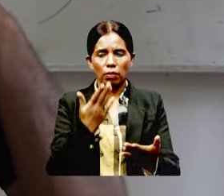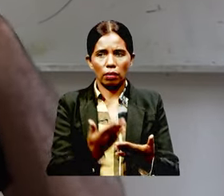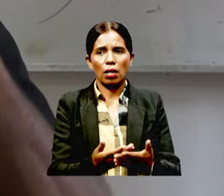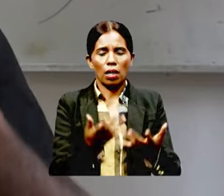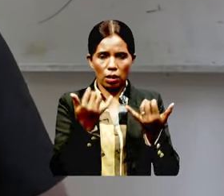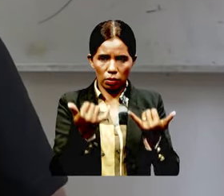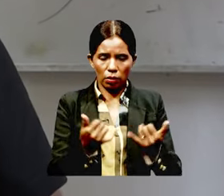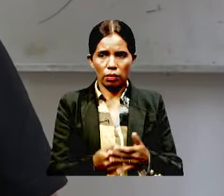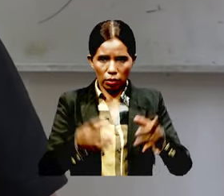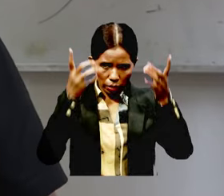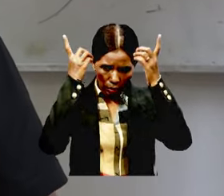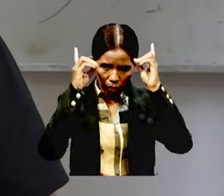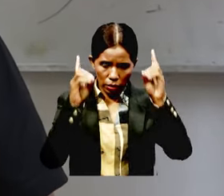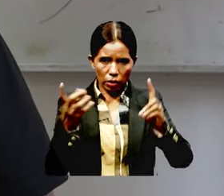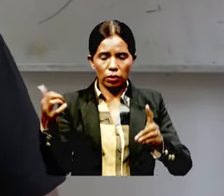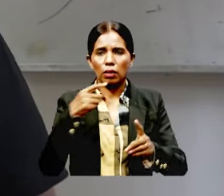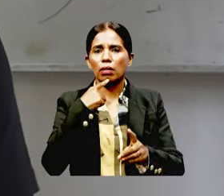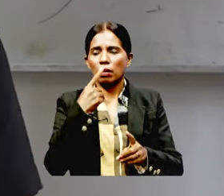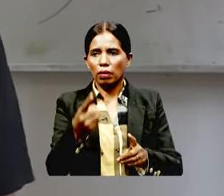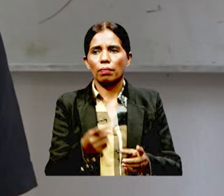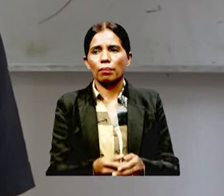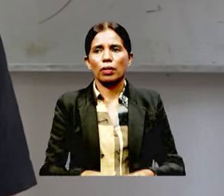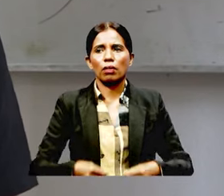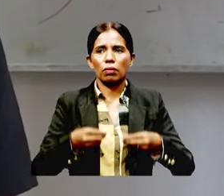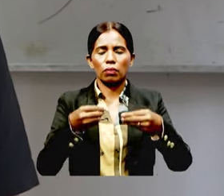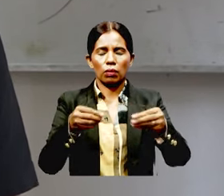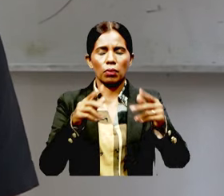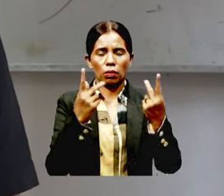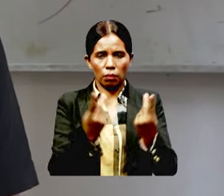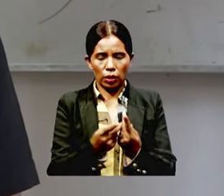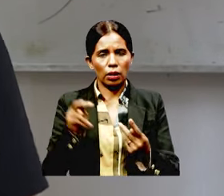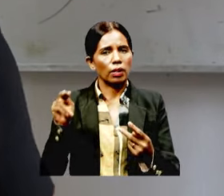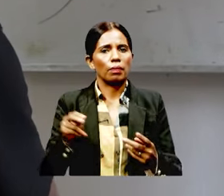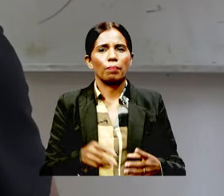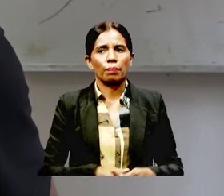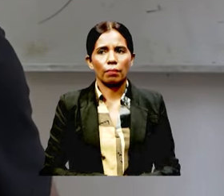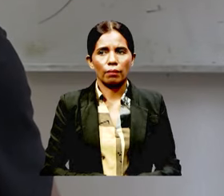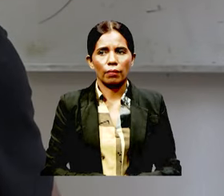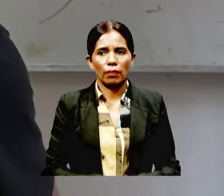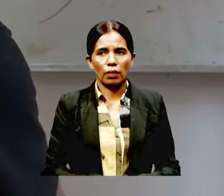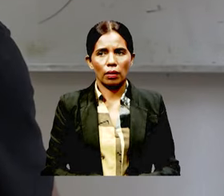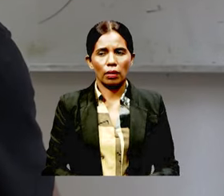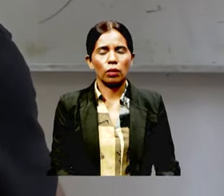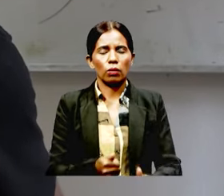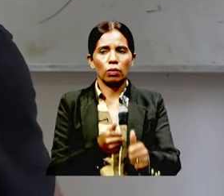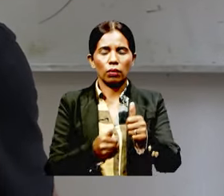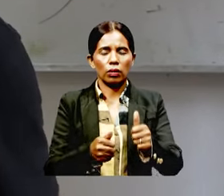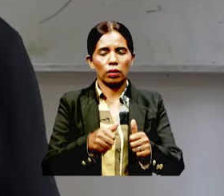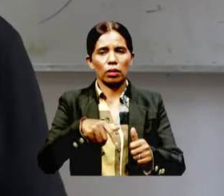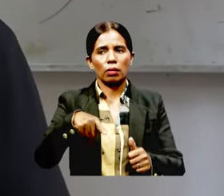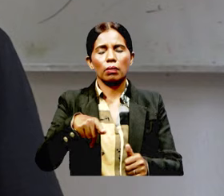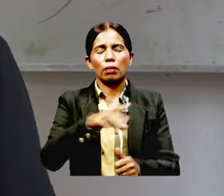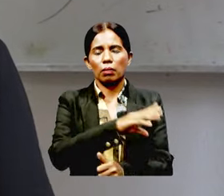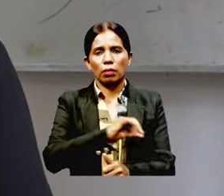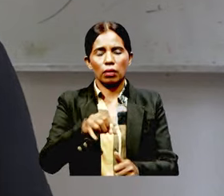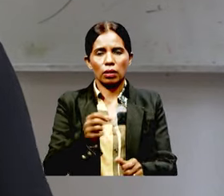Agora, decisão sira ne bema nia hatete ne, kata fo ba ofrece ba kompanyia ne, ida ne mos se tu irolos ia procura men ni nia servisu